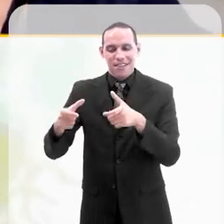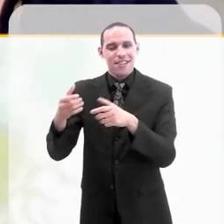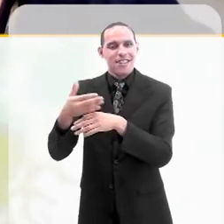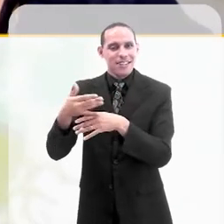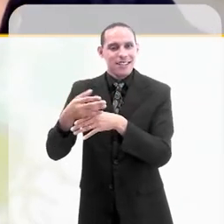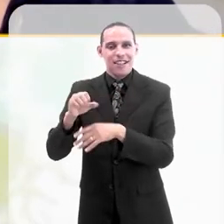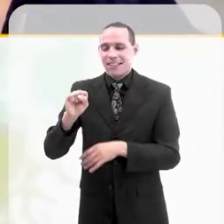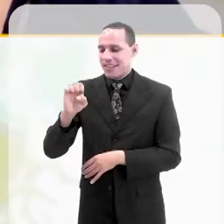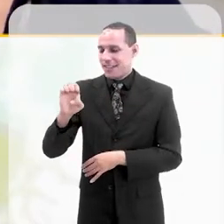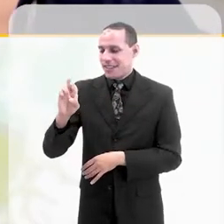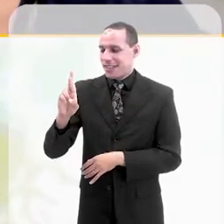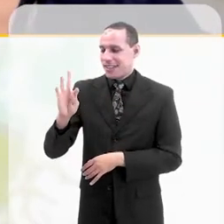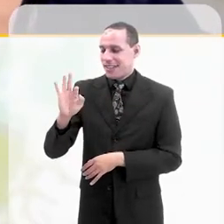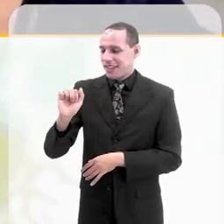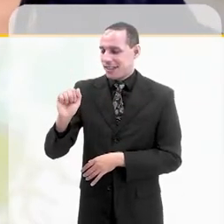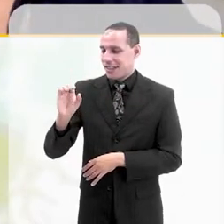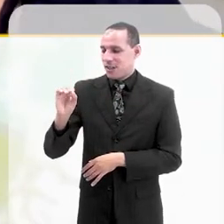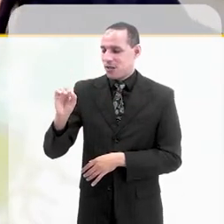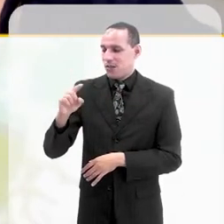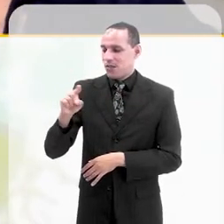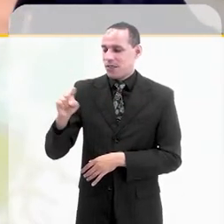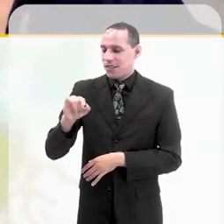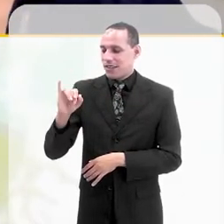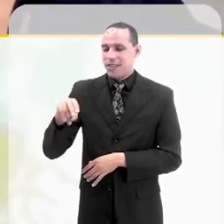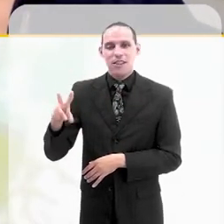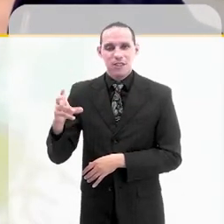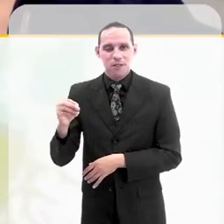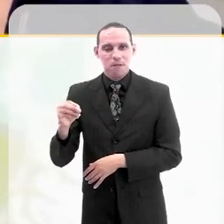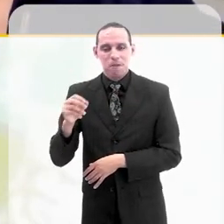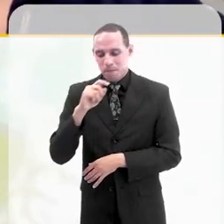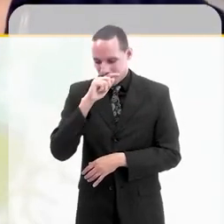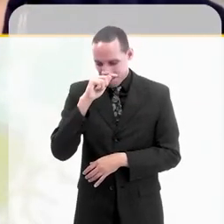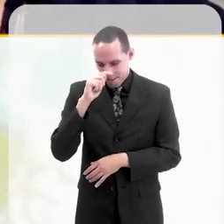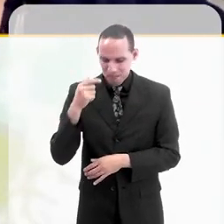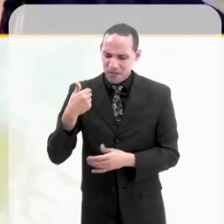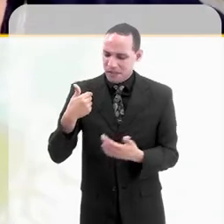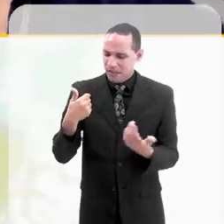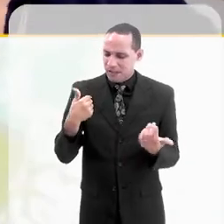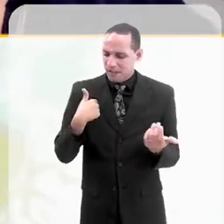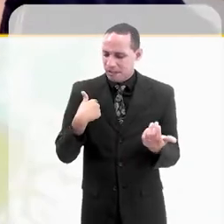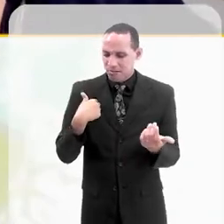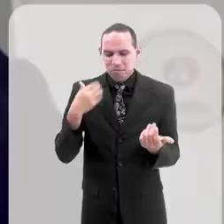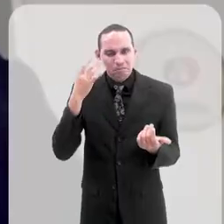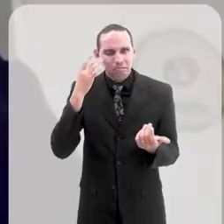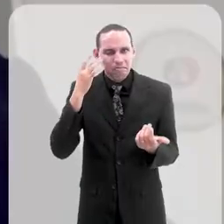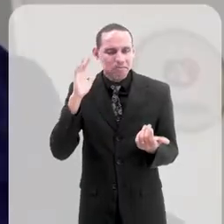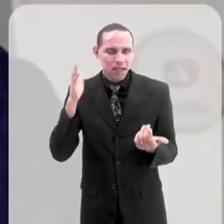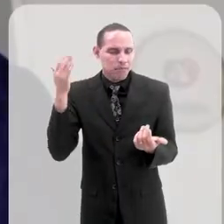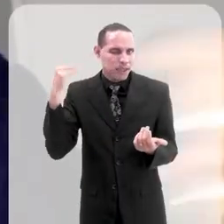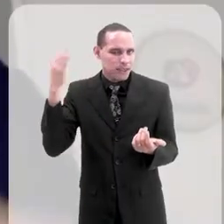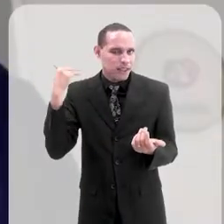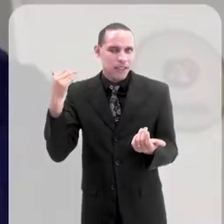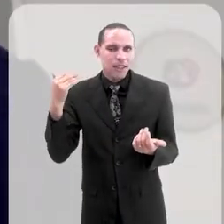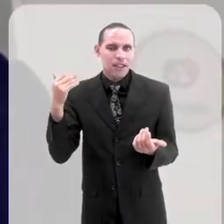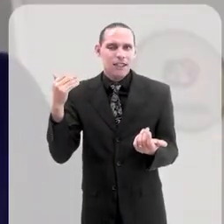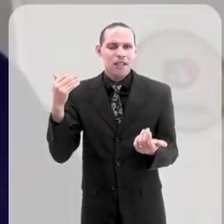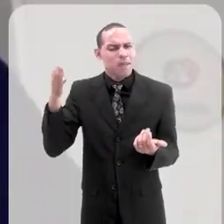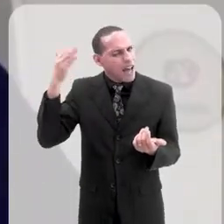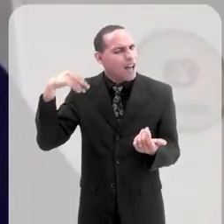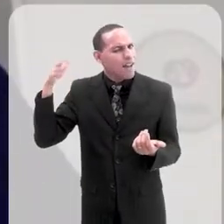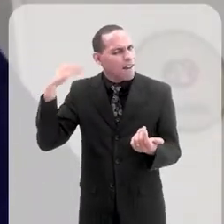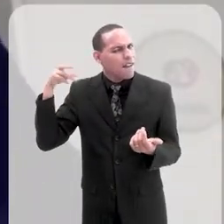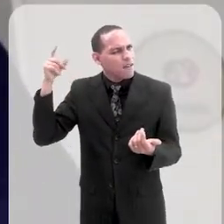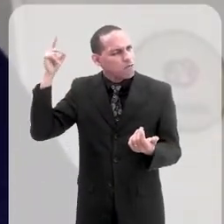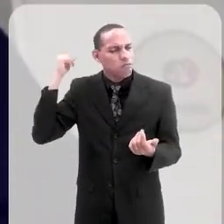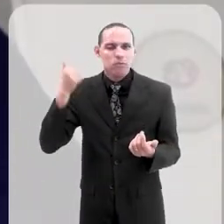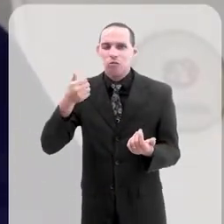era recém-formada. E, né, eu acho assim, aquela coisa a gente não saber muito bem. E eu. Tinha uma, naquela época, na